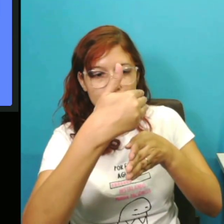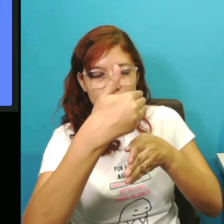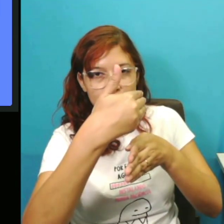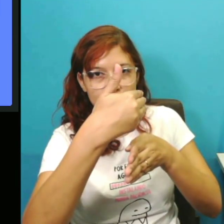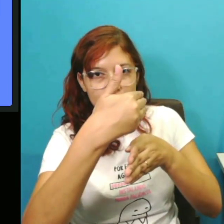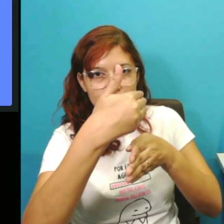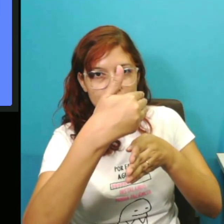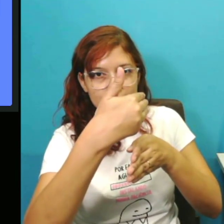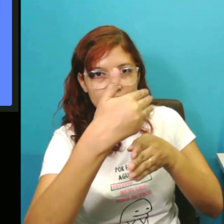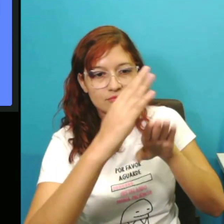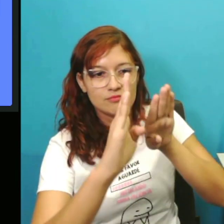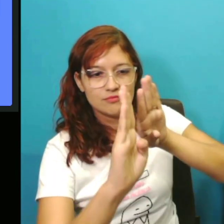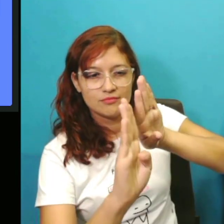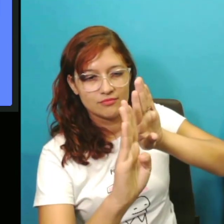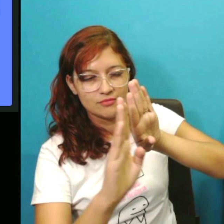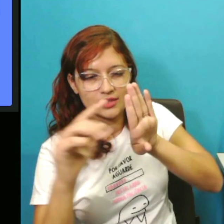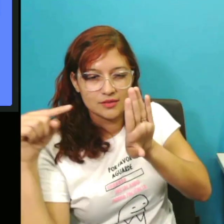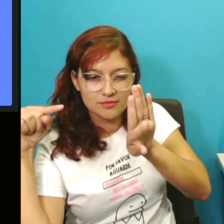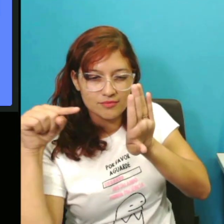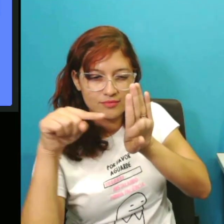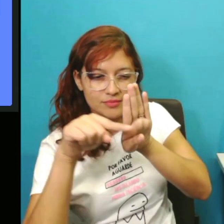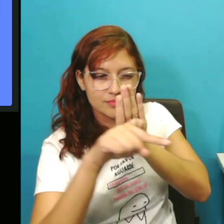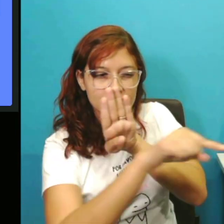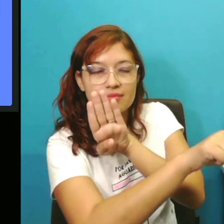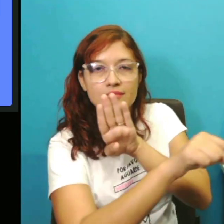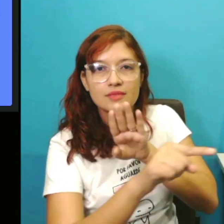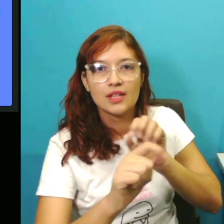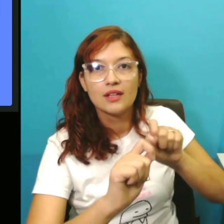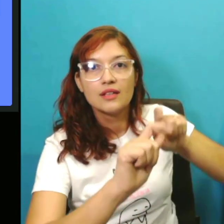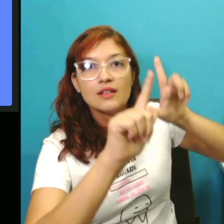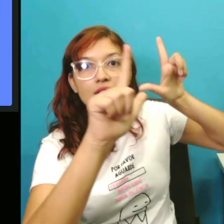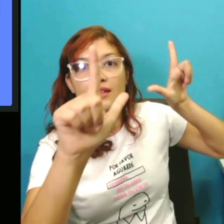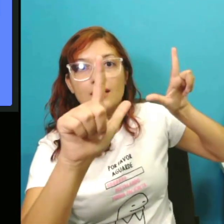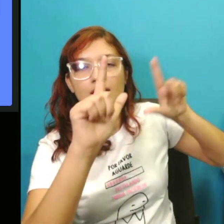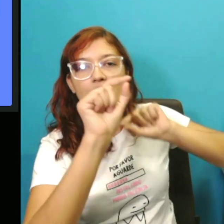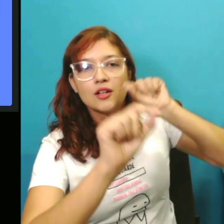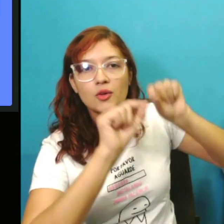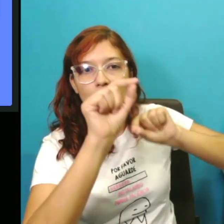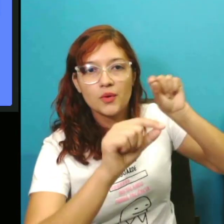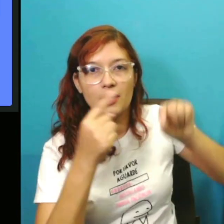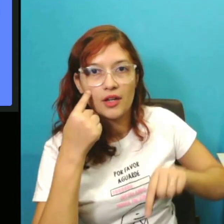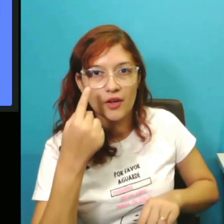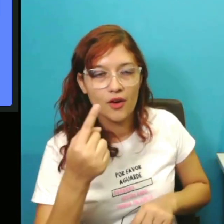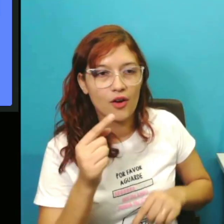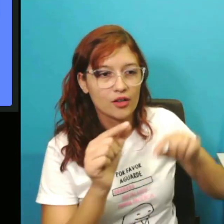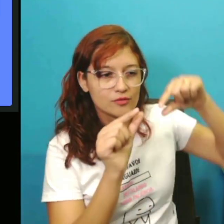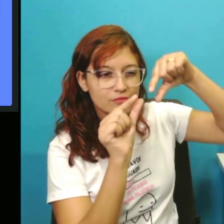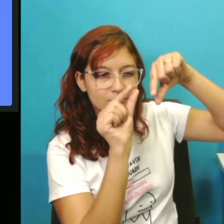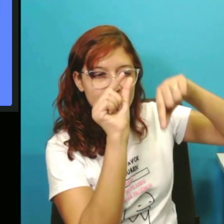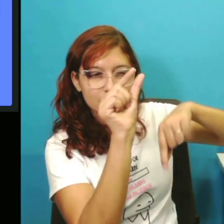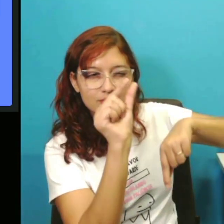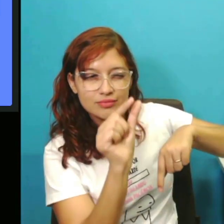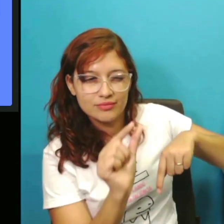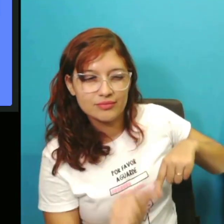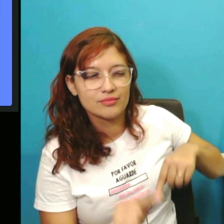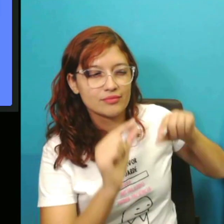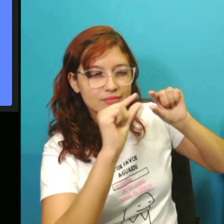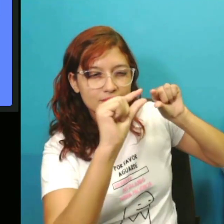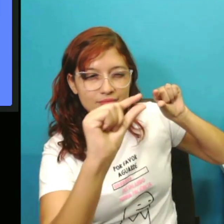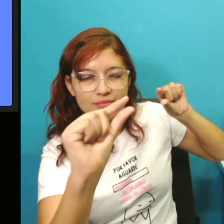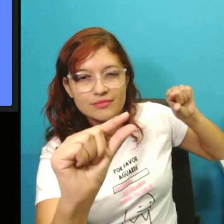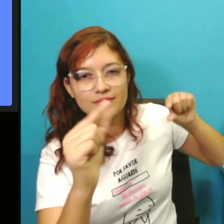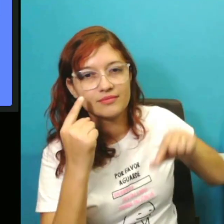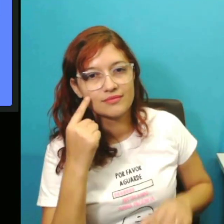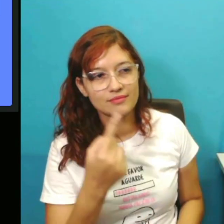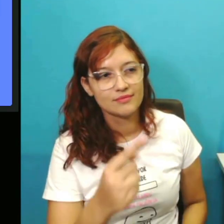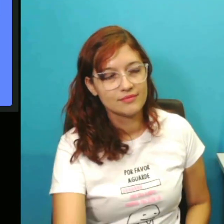Veja, tem uma na vertical e outra na horizontal e o laser vai passar por essas fendas. E